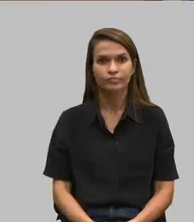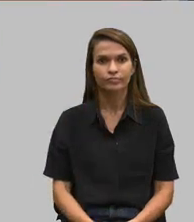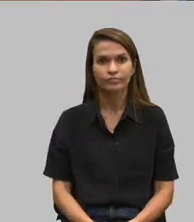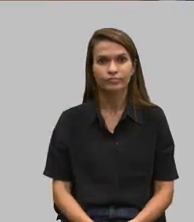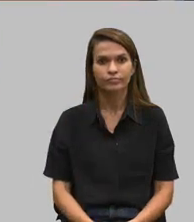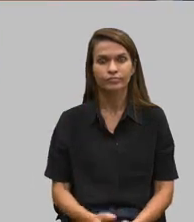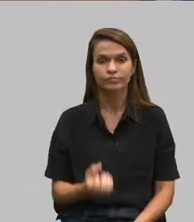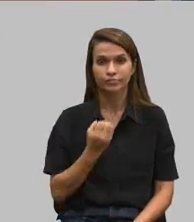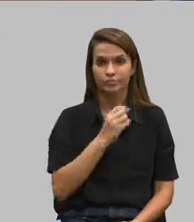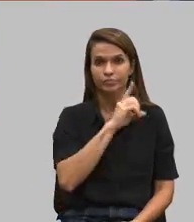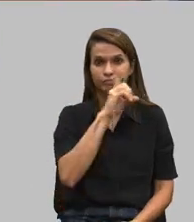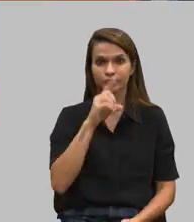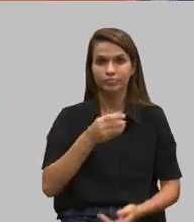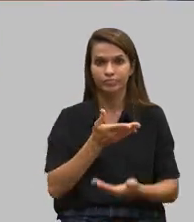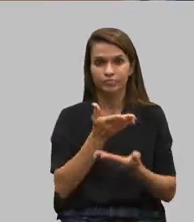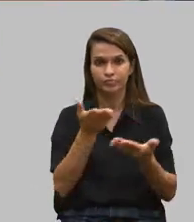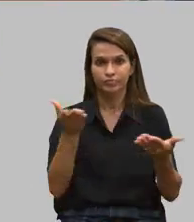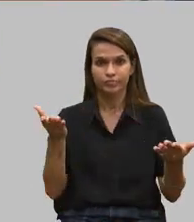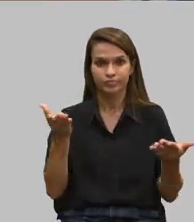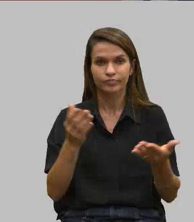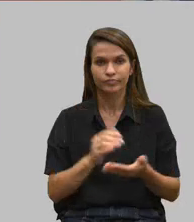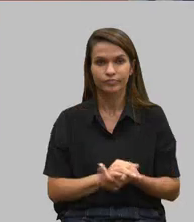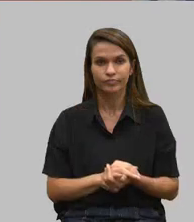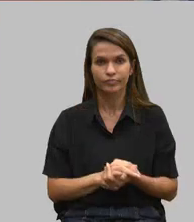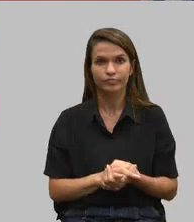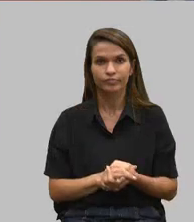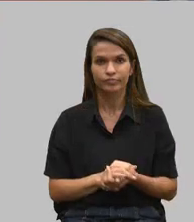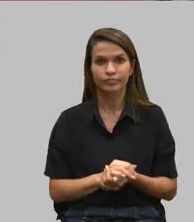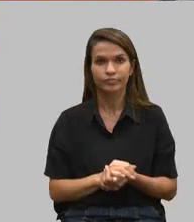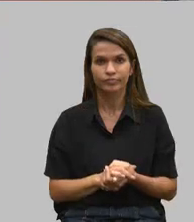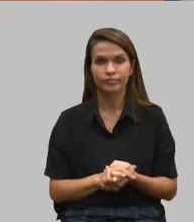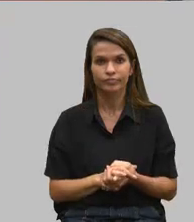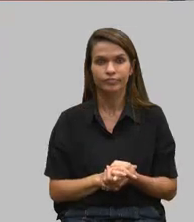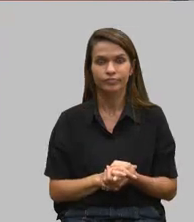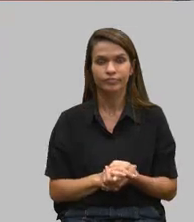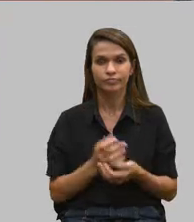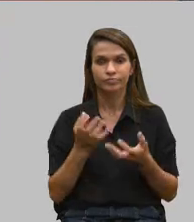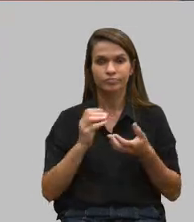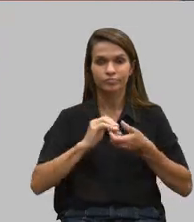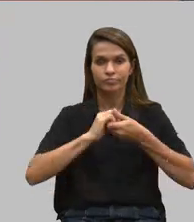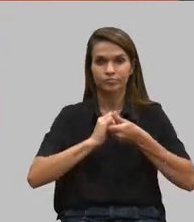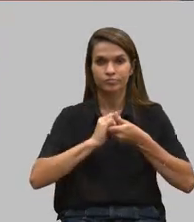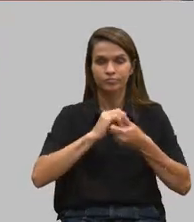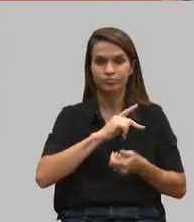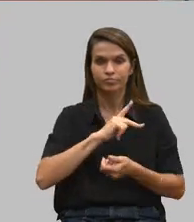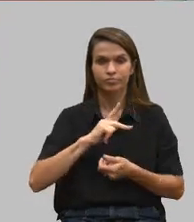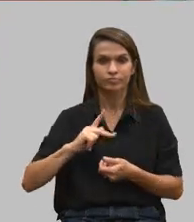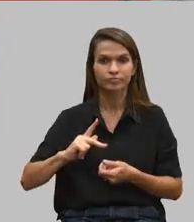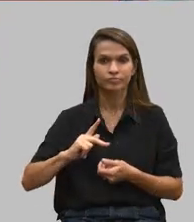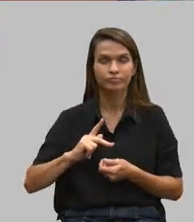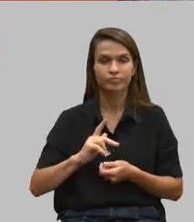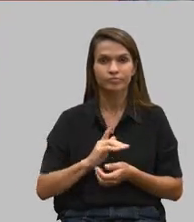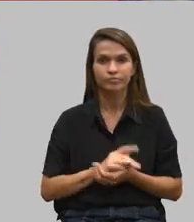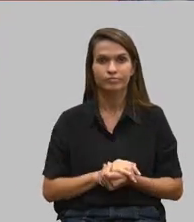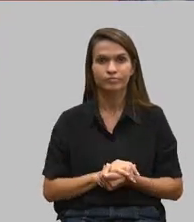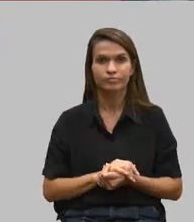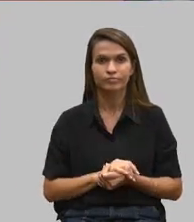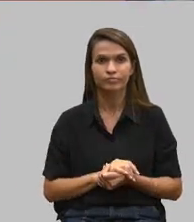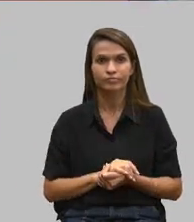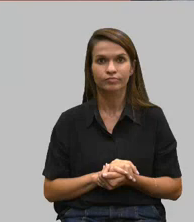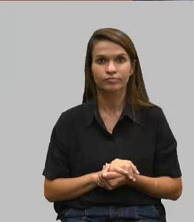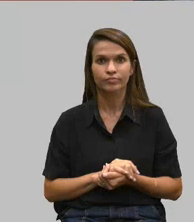Bom dia a todos queria cumprimentar o presidente ar Deputado